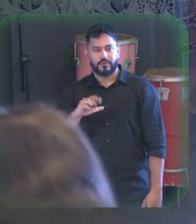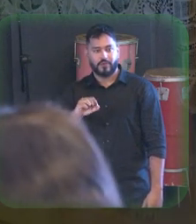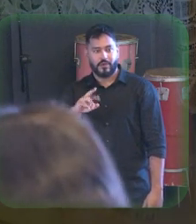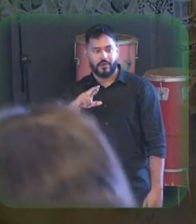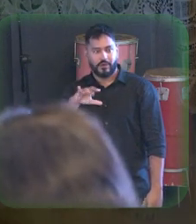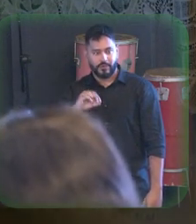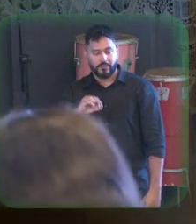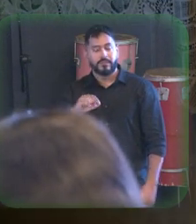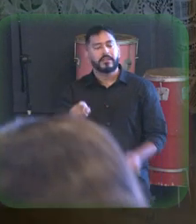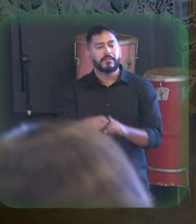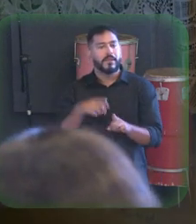de Francisco Manuel da Silva.